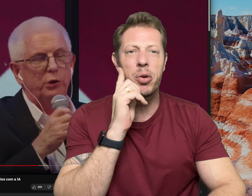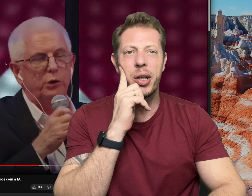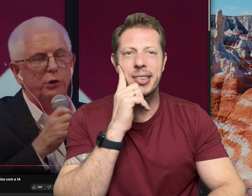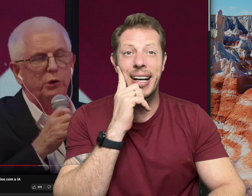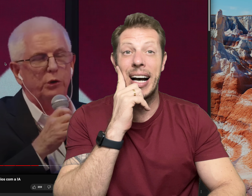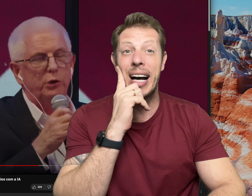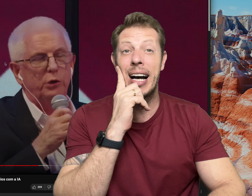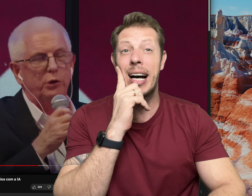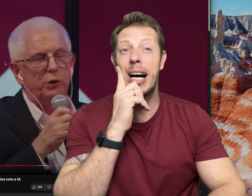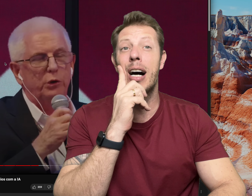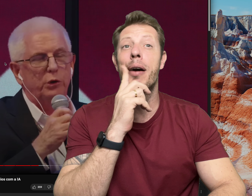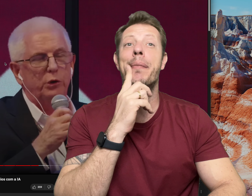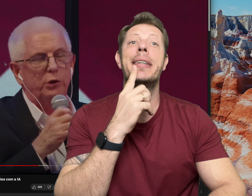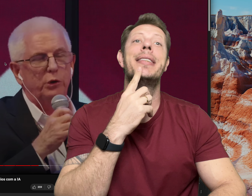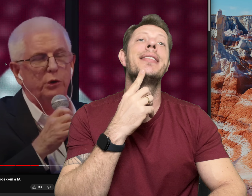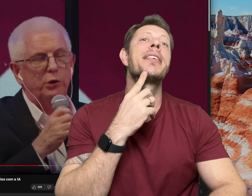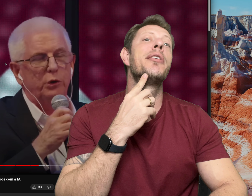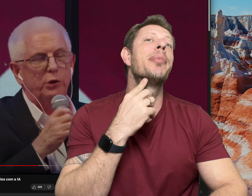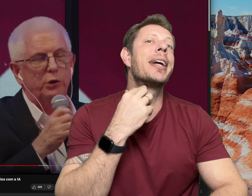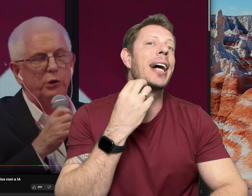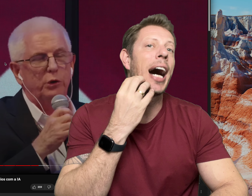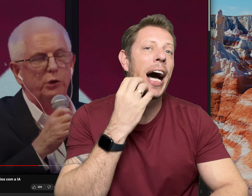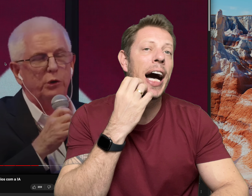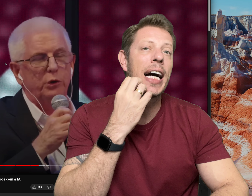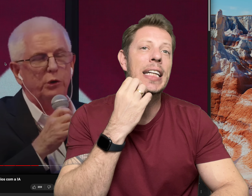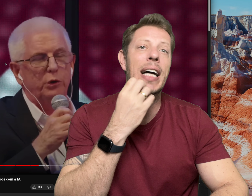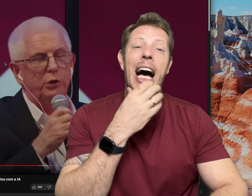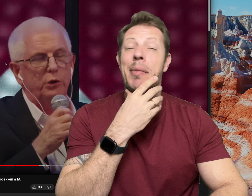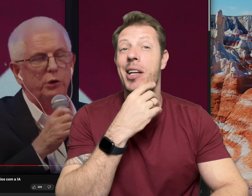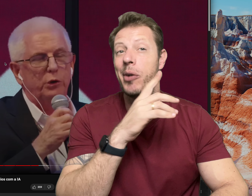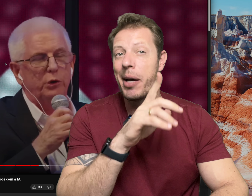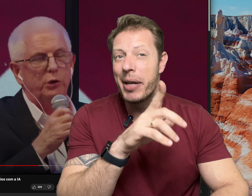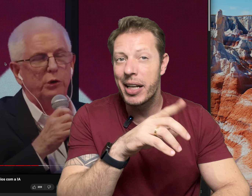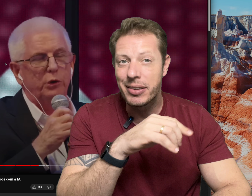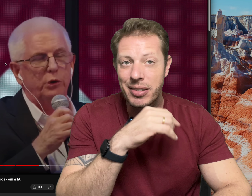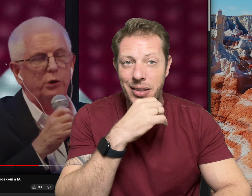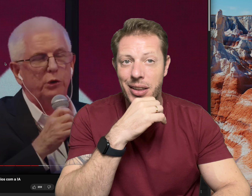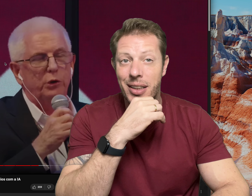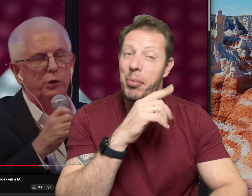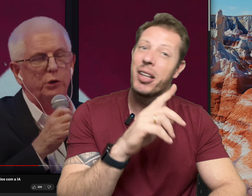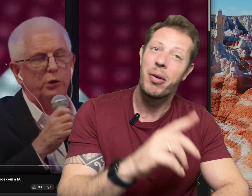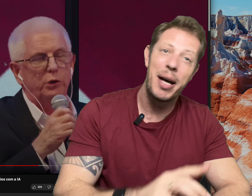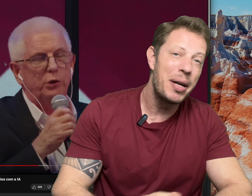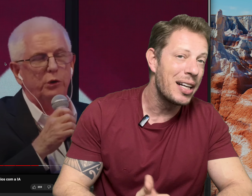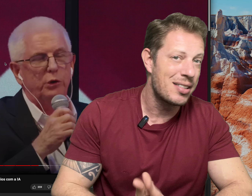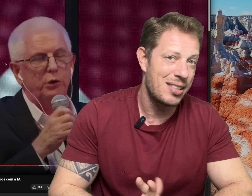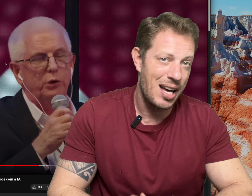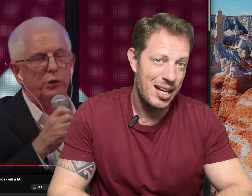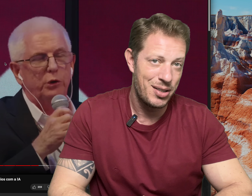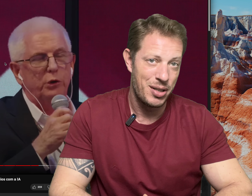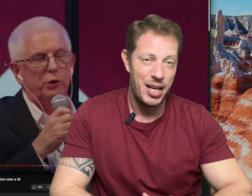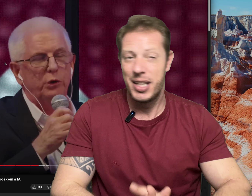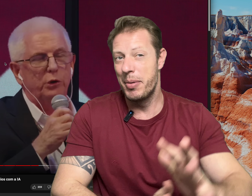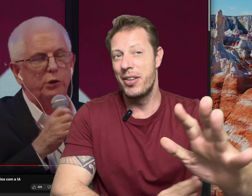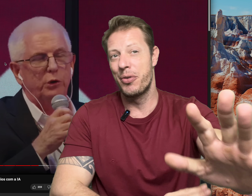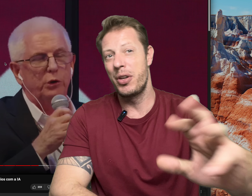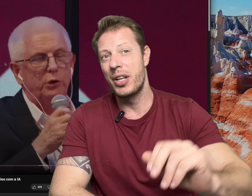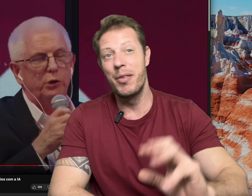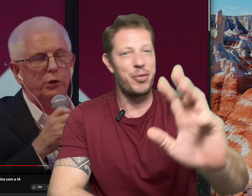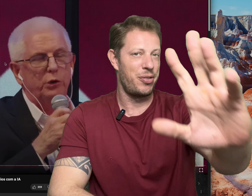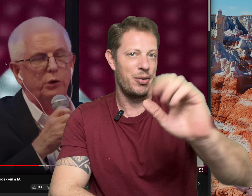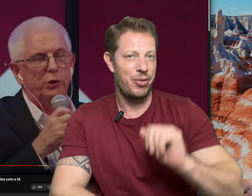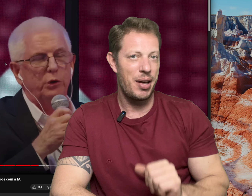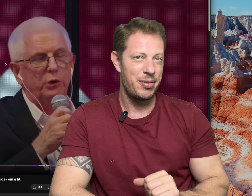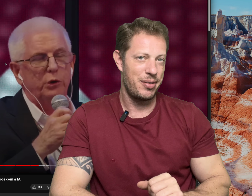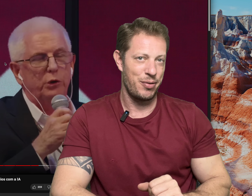fazer tal coisa. Ah, mas isso é complicado. Ah, mas não é bem assim. Não, mas não é bem assado. Não, mas não sei o que.